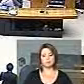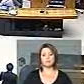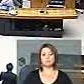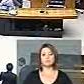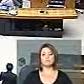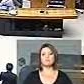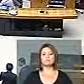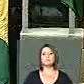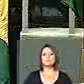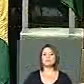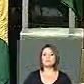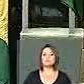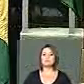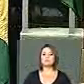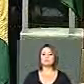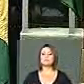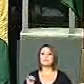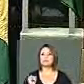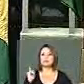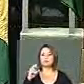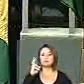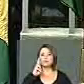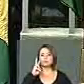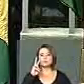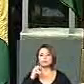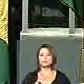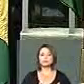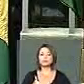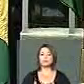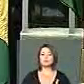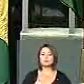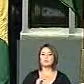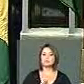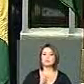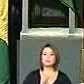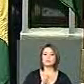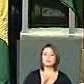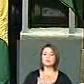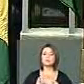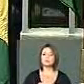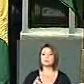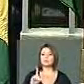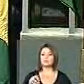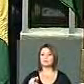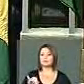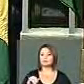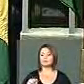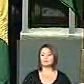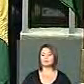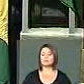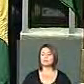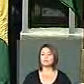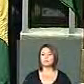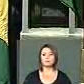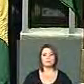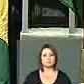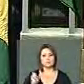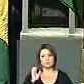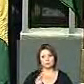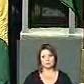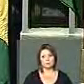Um princípio essencial deve orientar todos os democratas verdadeiros neste momento.